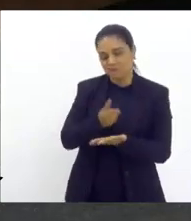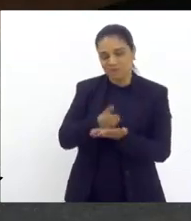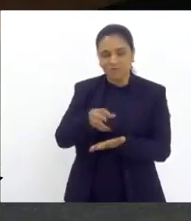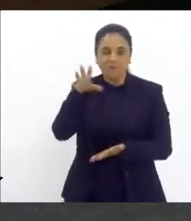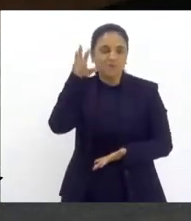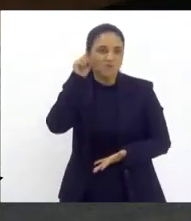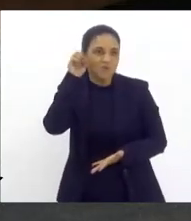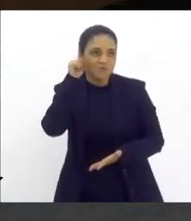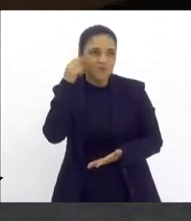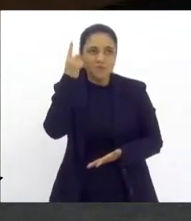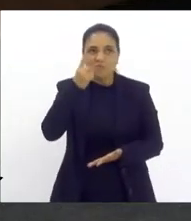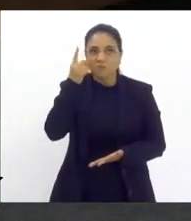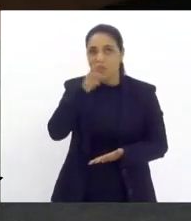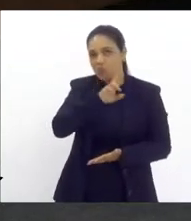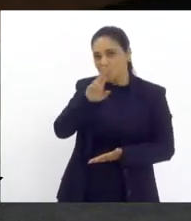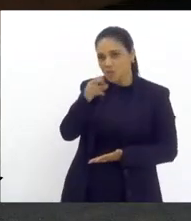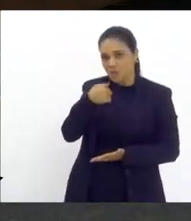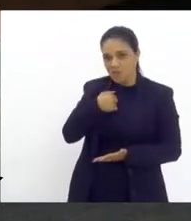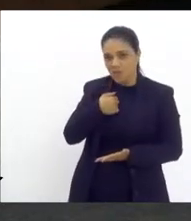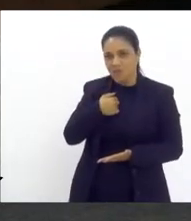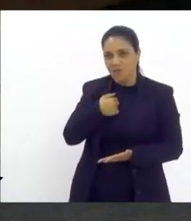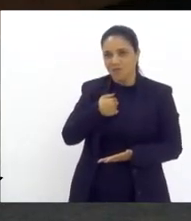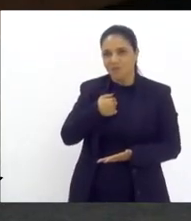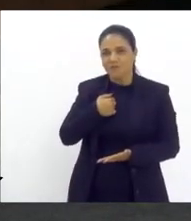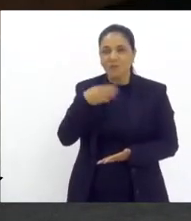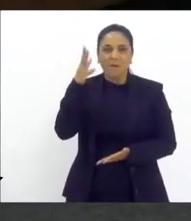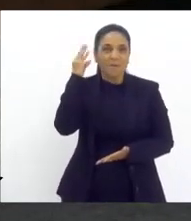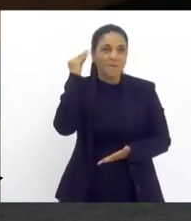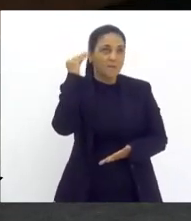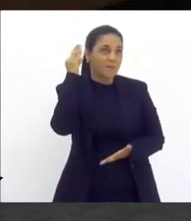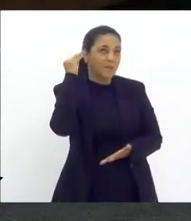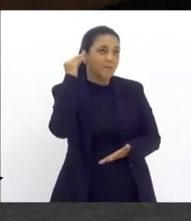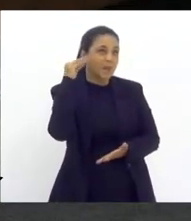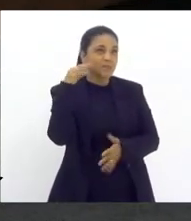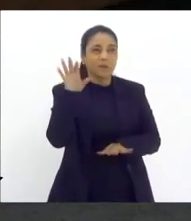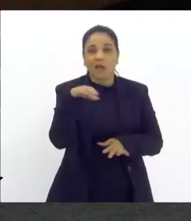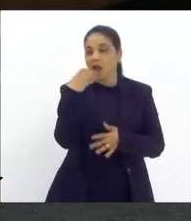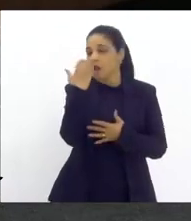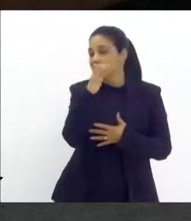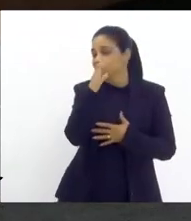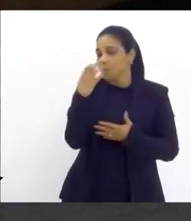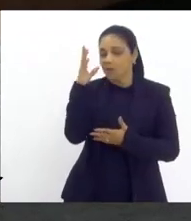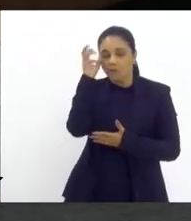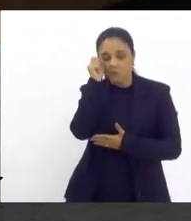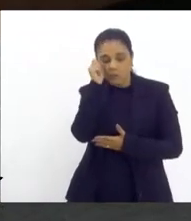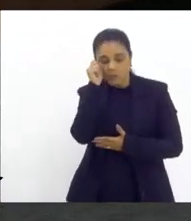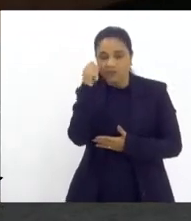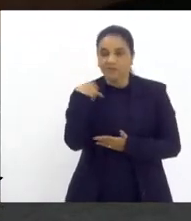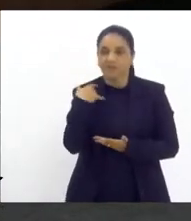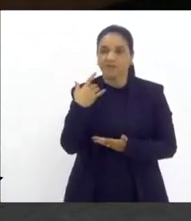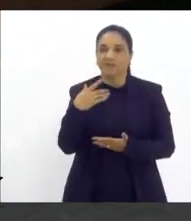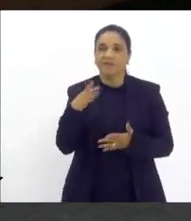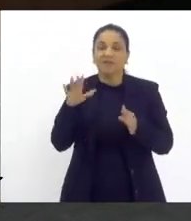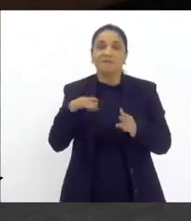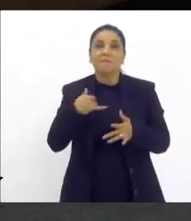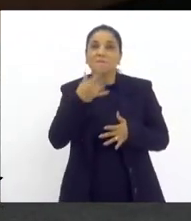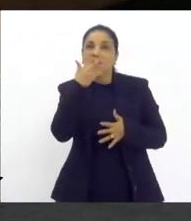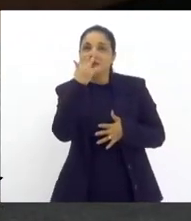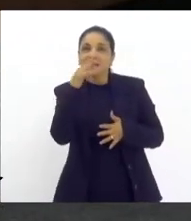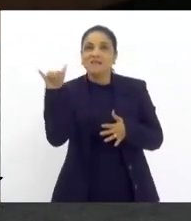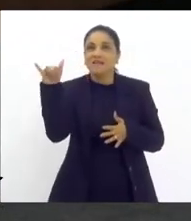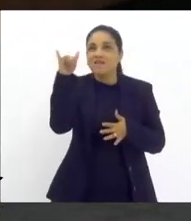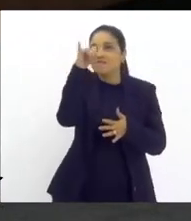ouvidinho dos deputados do PSOL me ouviram ouvidinho como se fosse uma canção de ninar tava no Aviãozinho no escurinho do avião